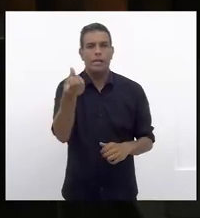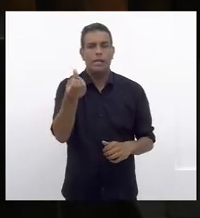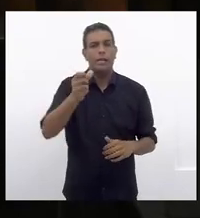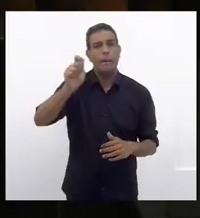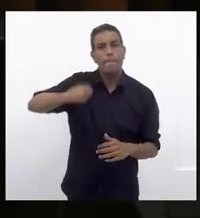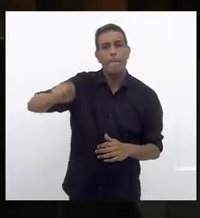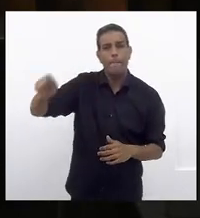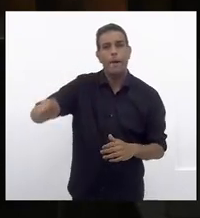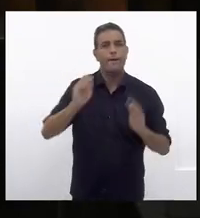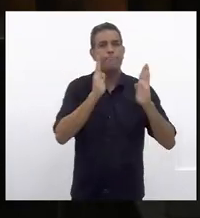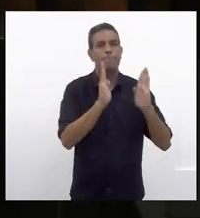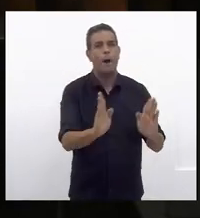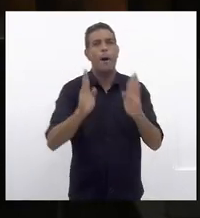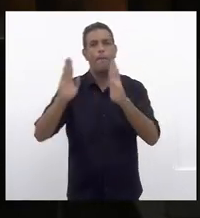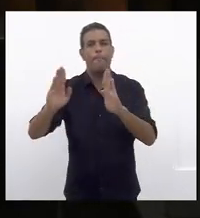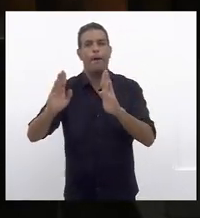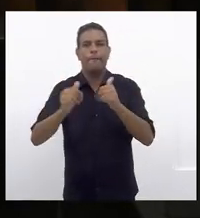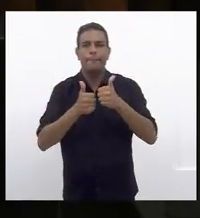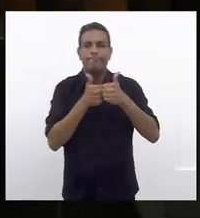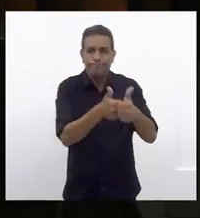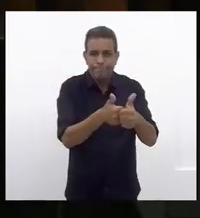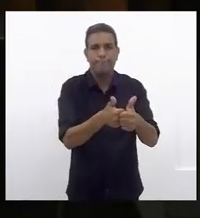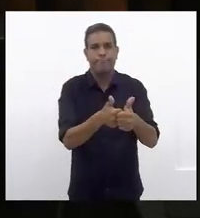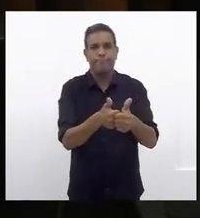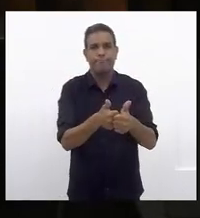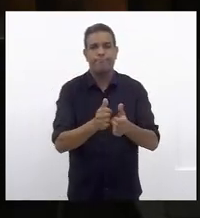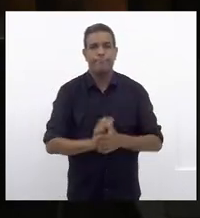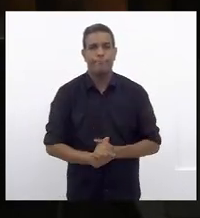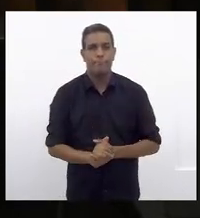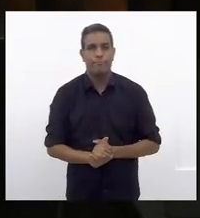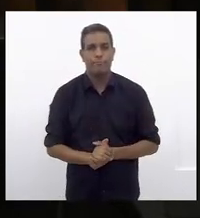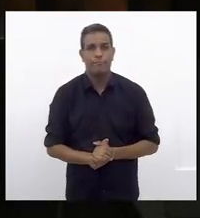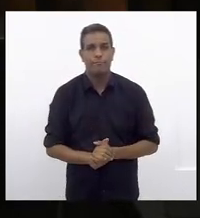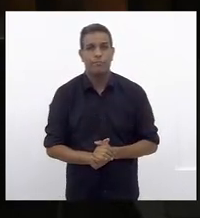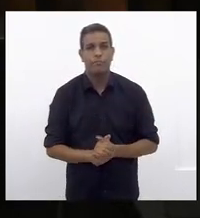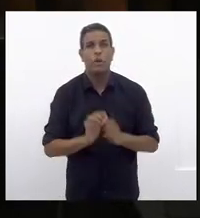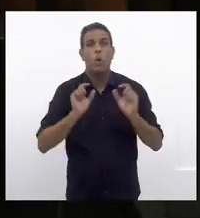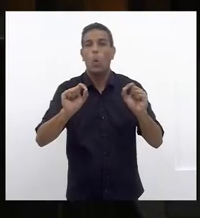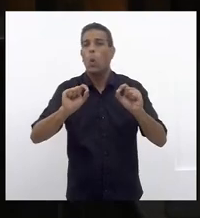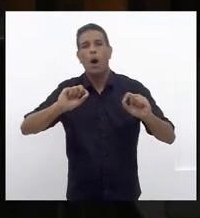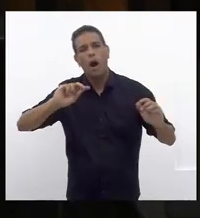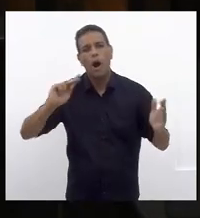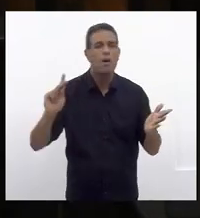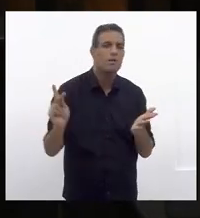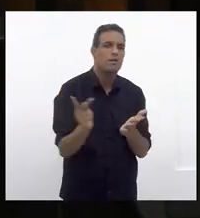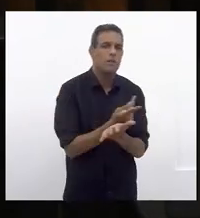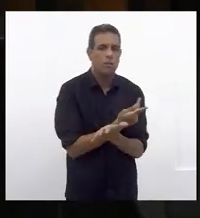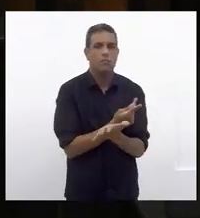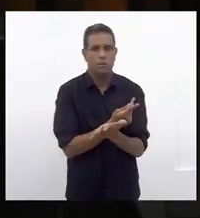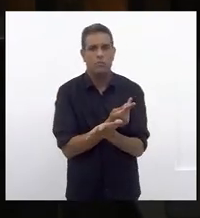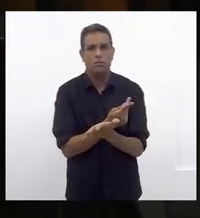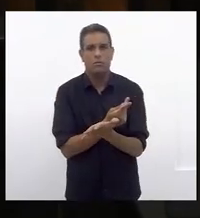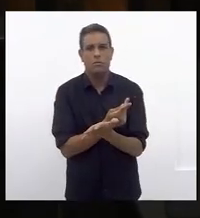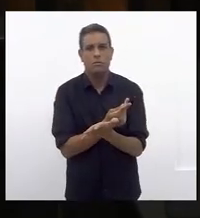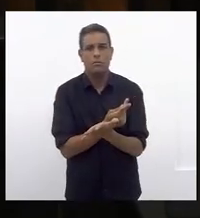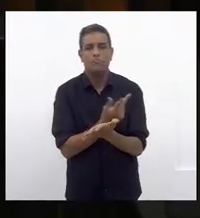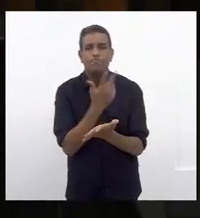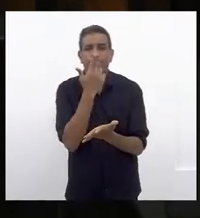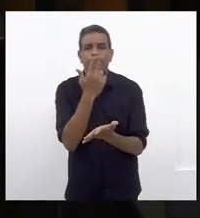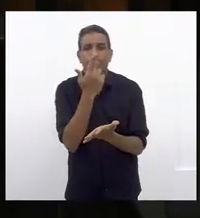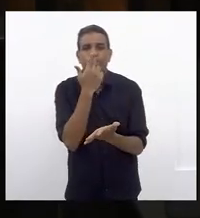6 meses de operação assistida. E a assunção está acontecendo com